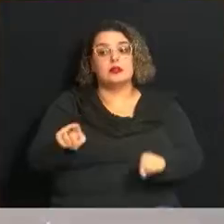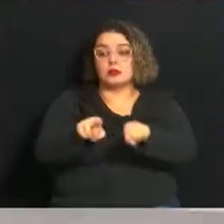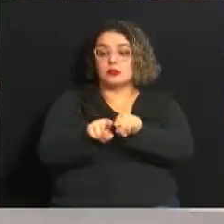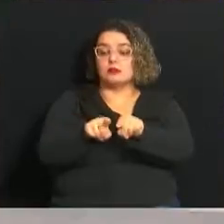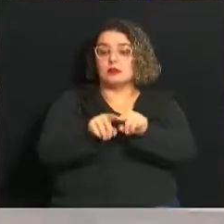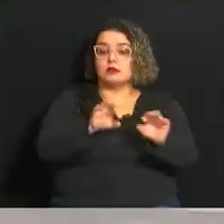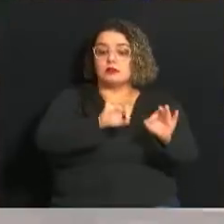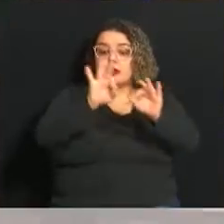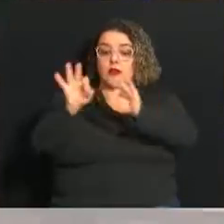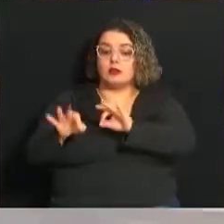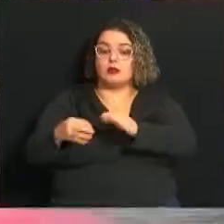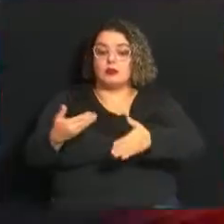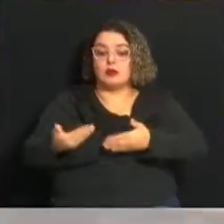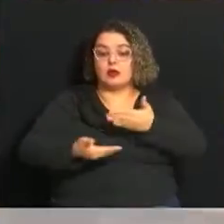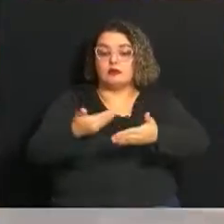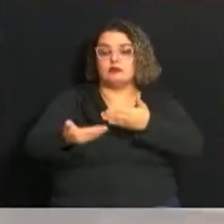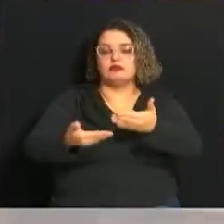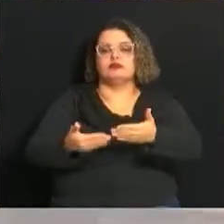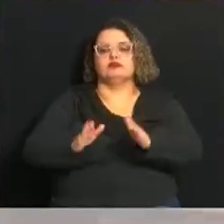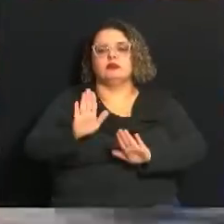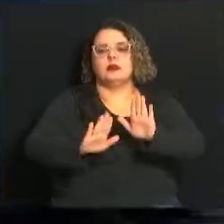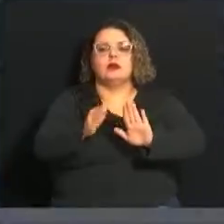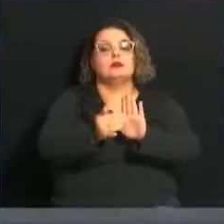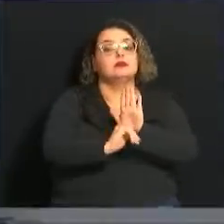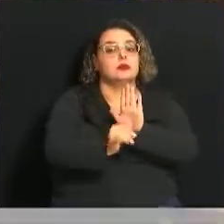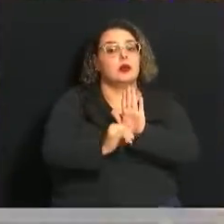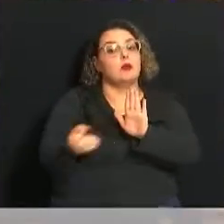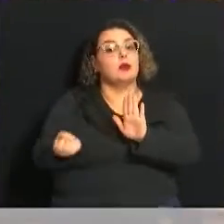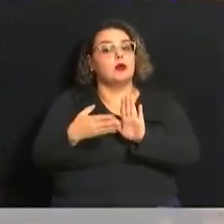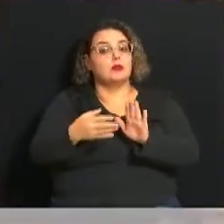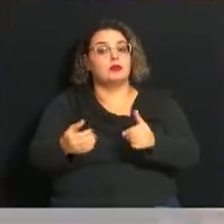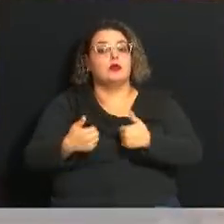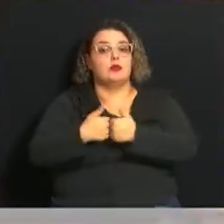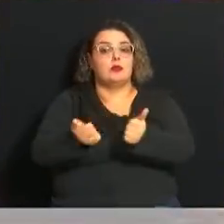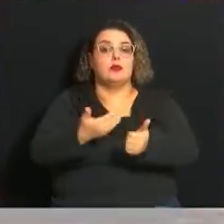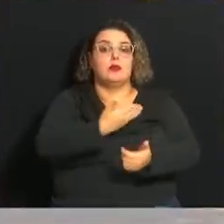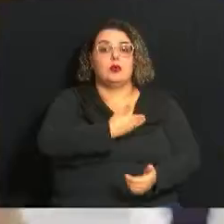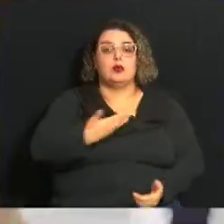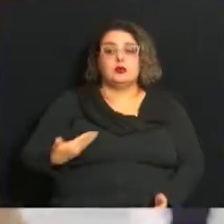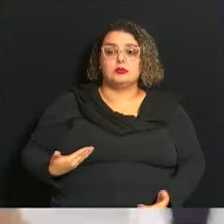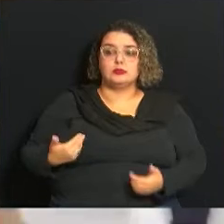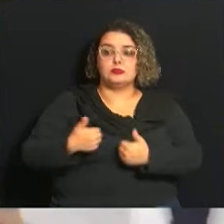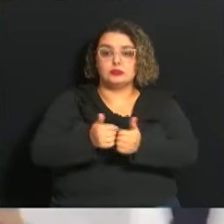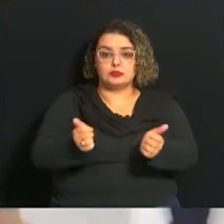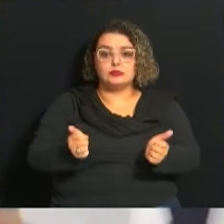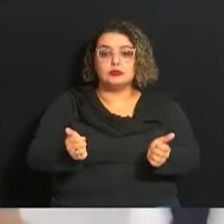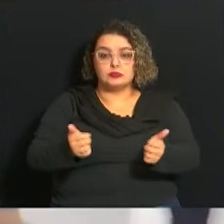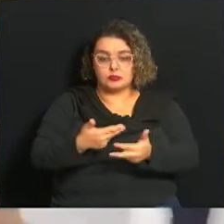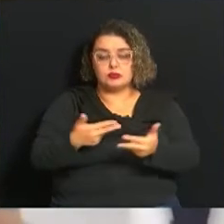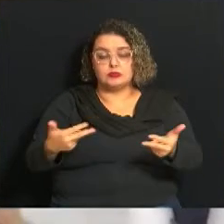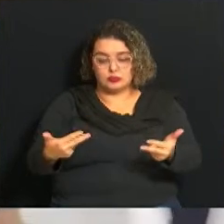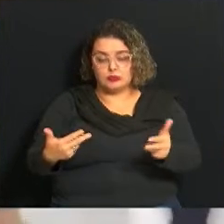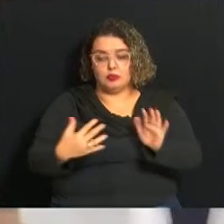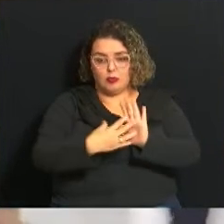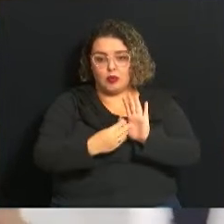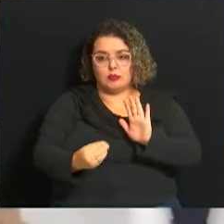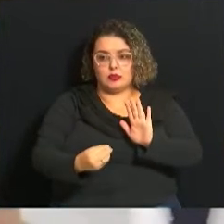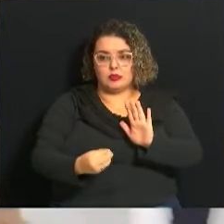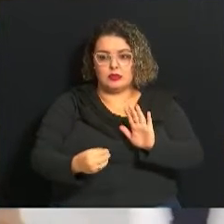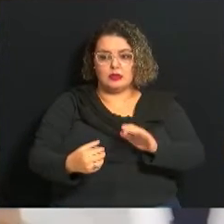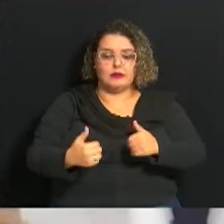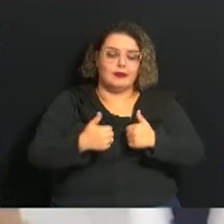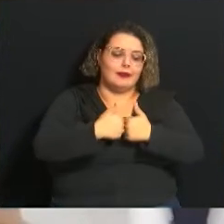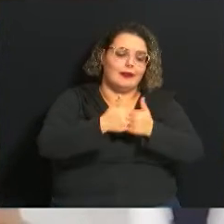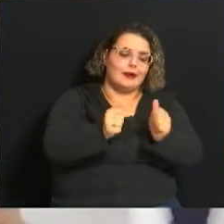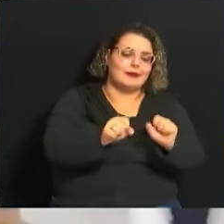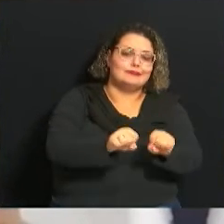acompanhar o processo de licitação para o novo modelo de transporte na cidade. Porque nós temos muitas quebras de ônibus,